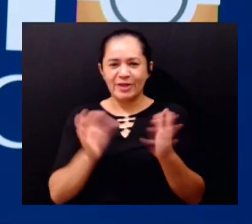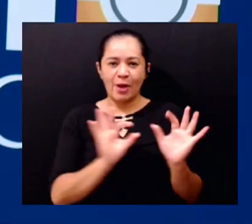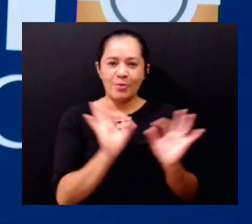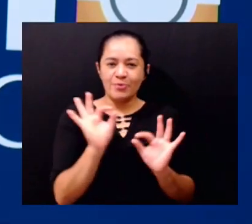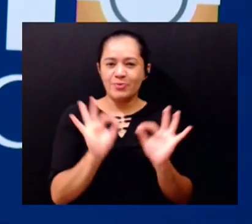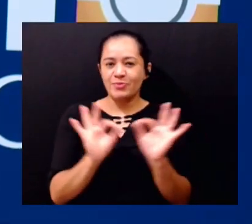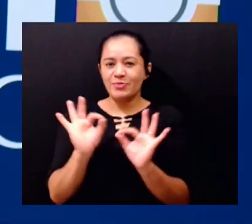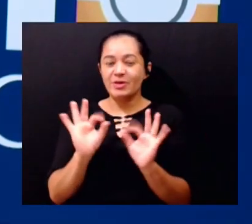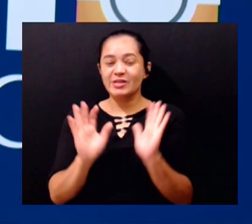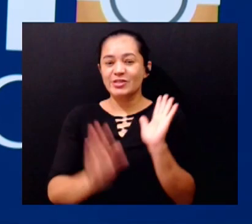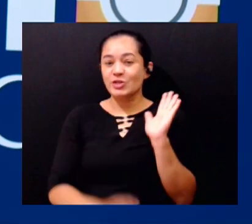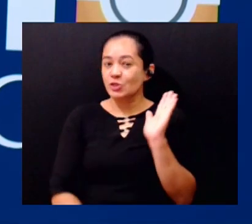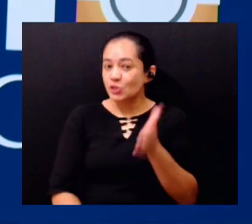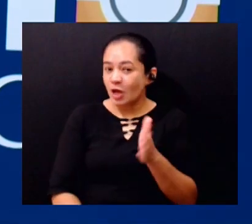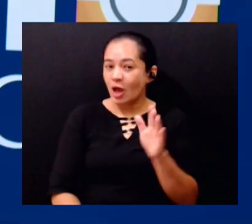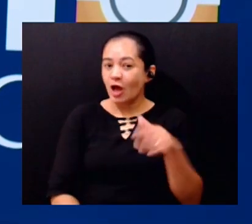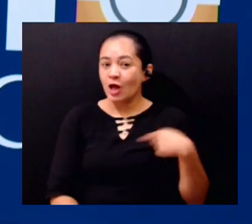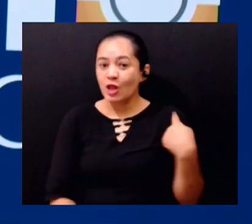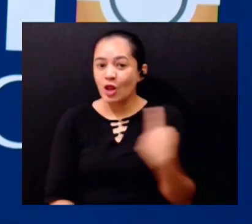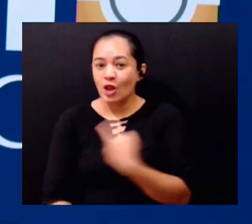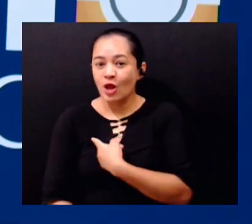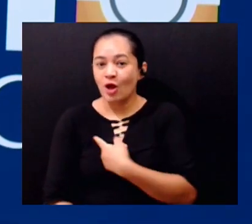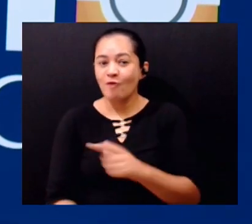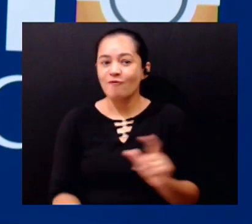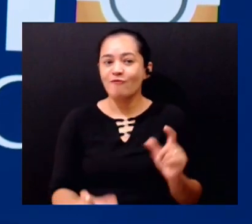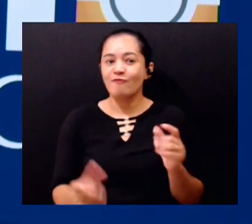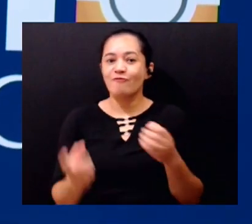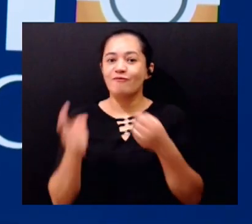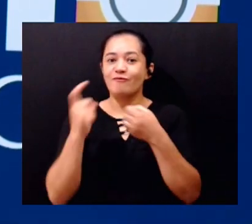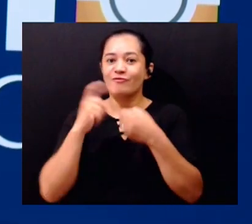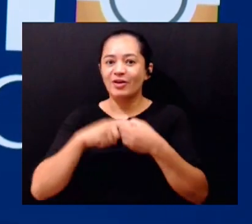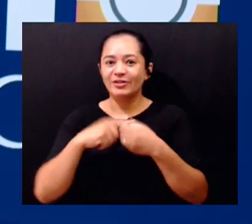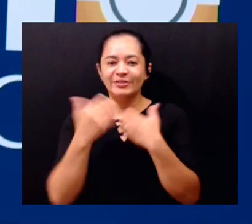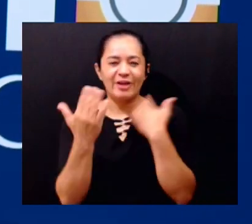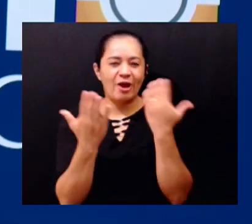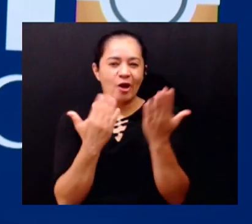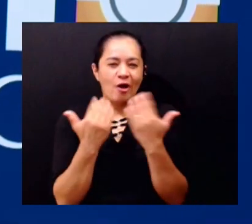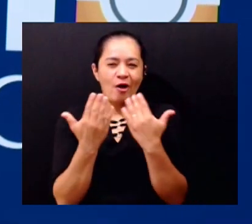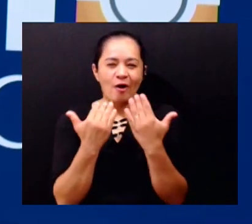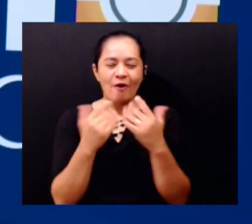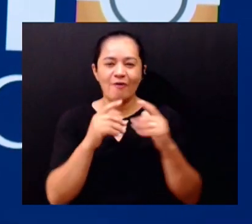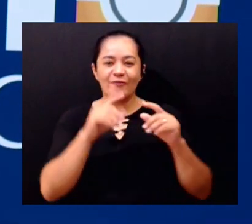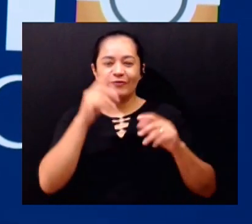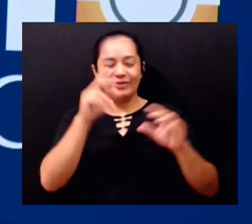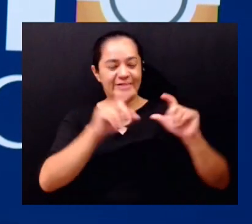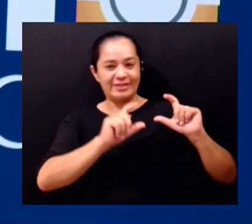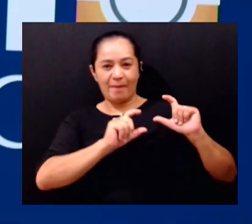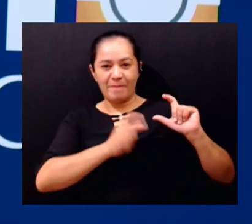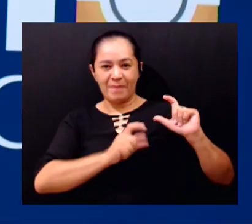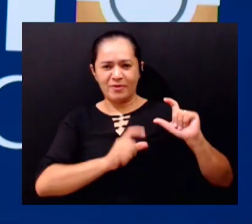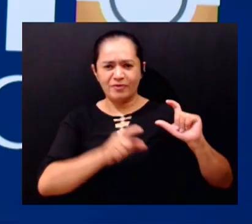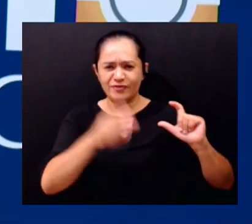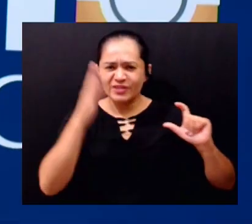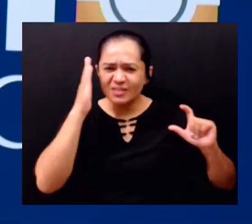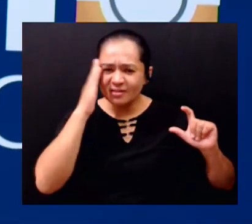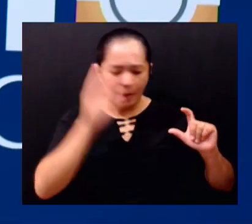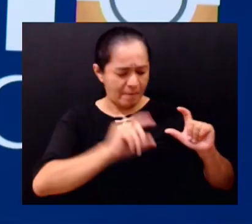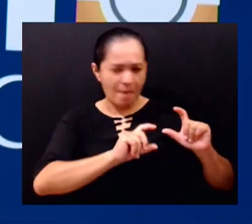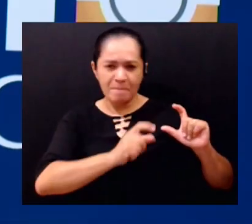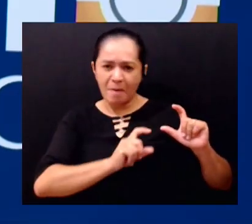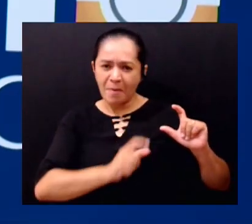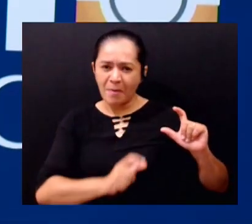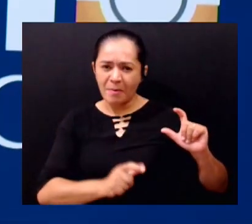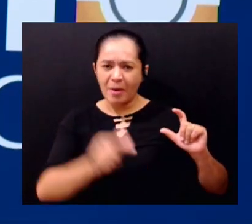gente volta para falar de quadrinhos. Isso mesmo, quadrinhos. Sabe o que é quadrinhos? É HQs, é